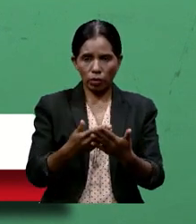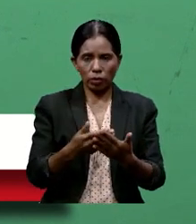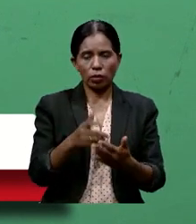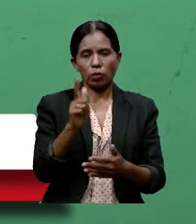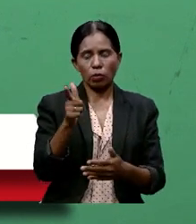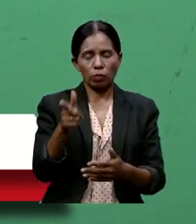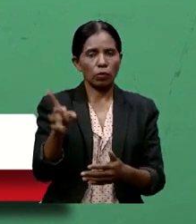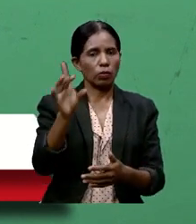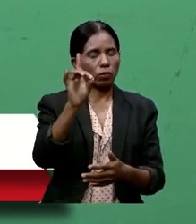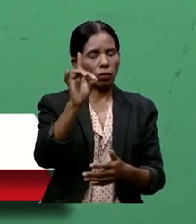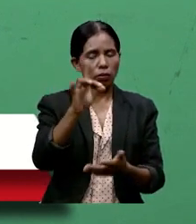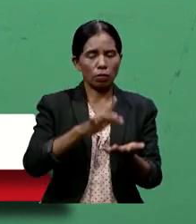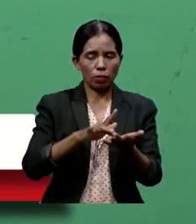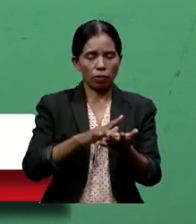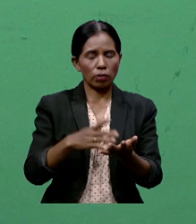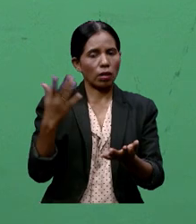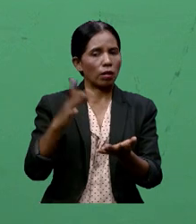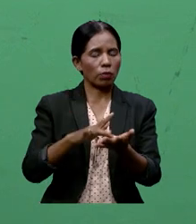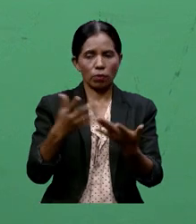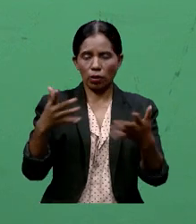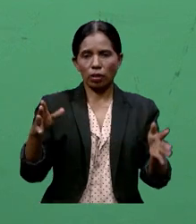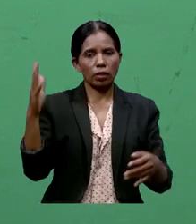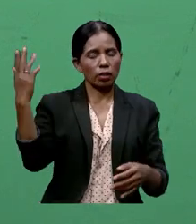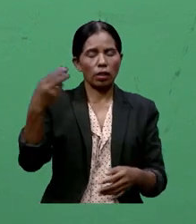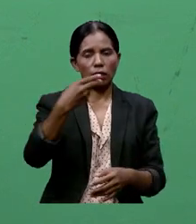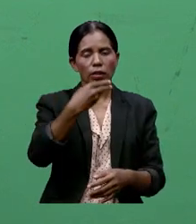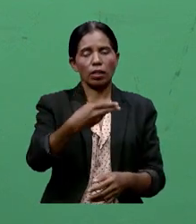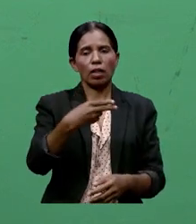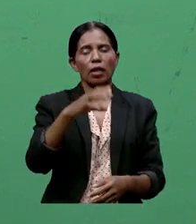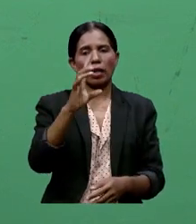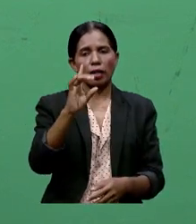28% stock out e a Heinz Evene entre